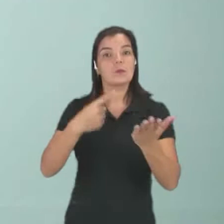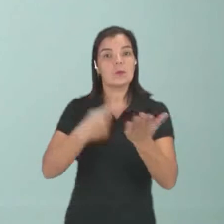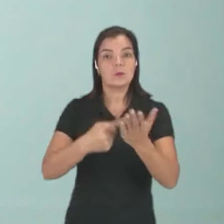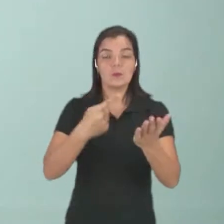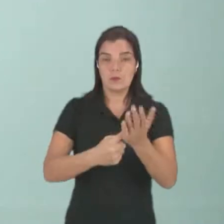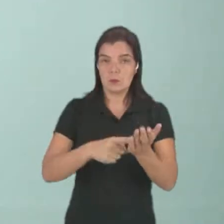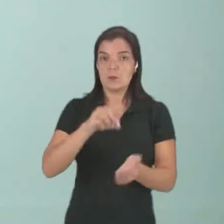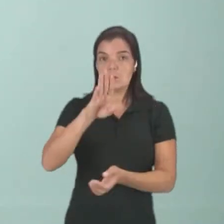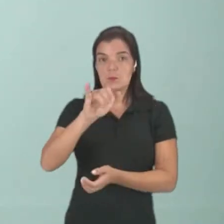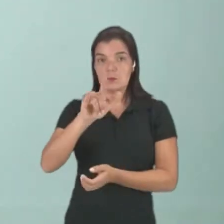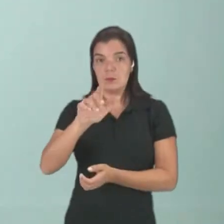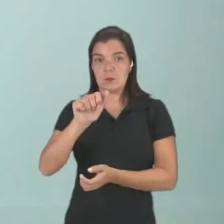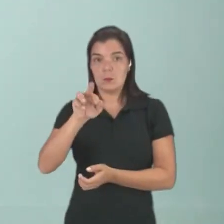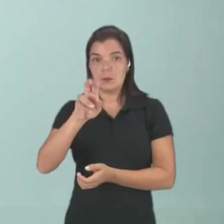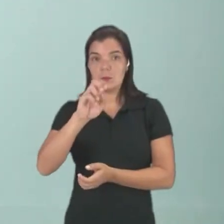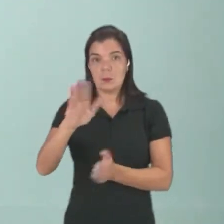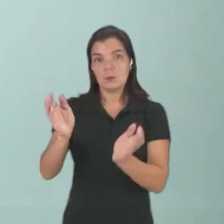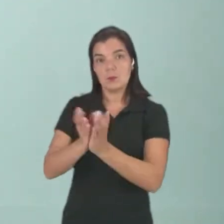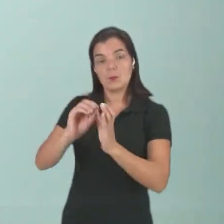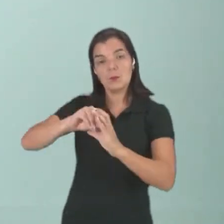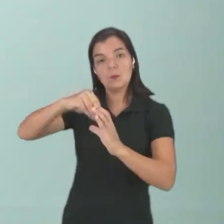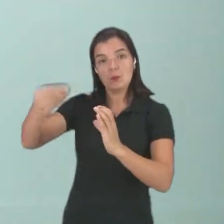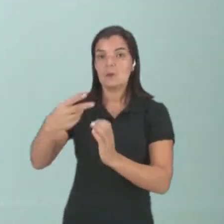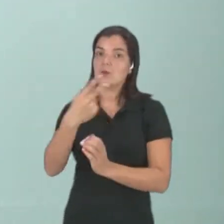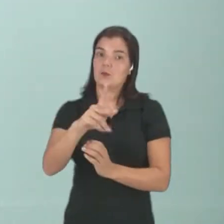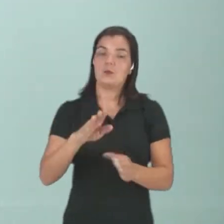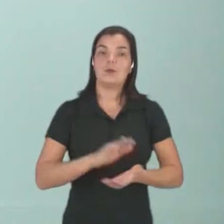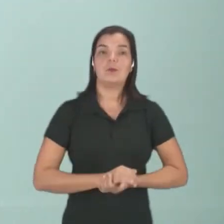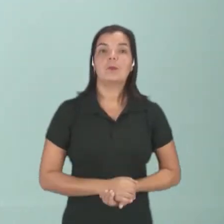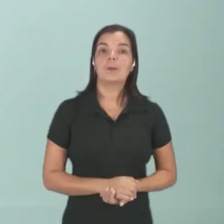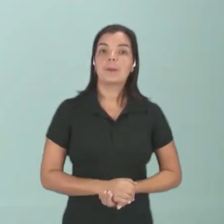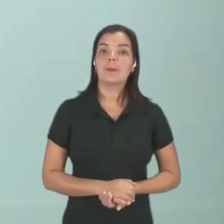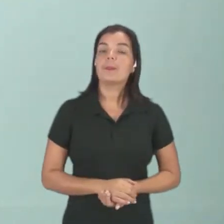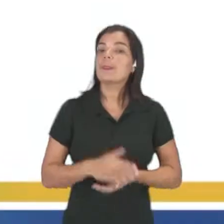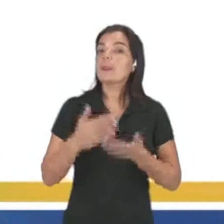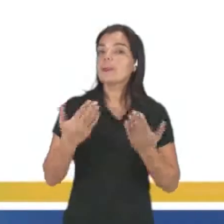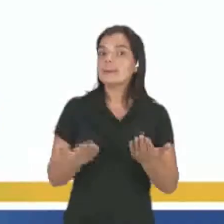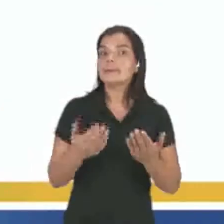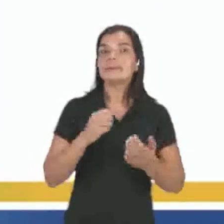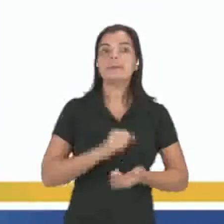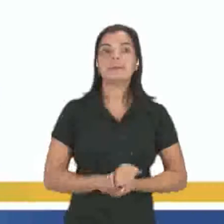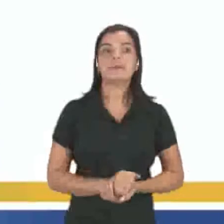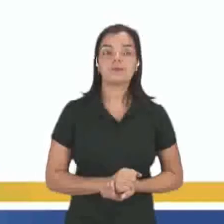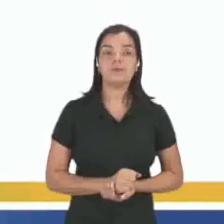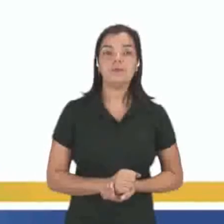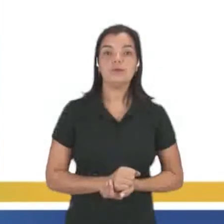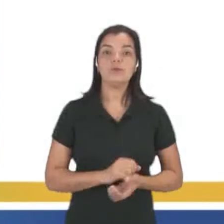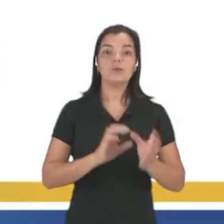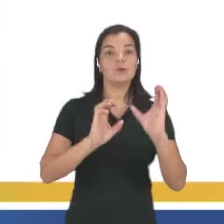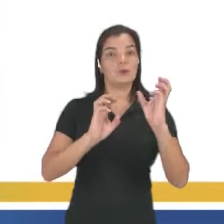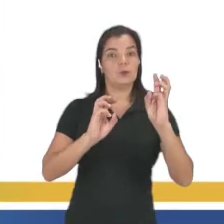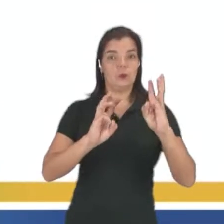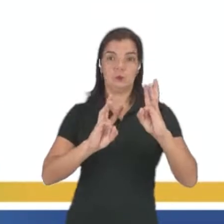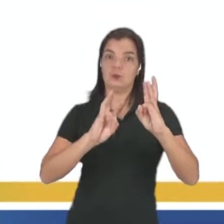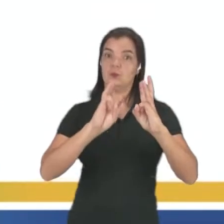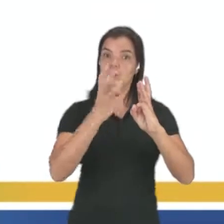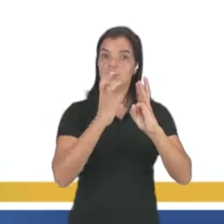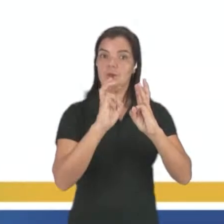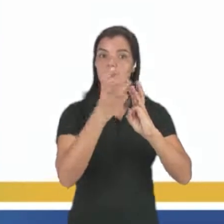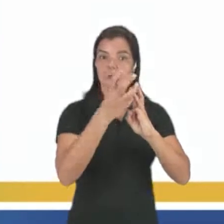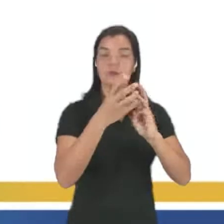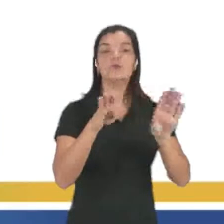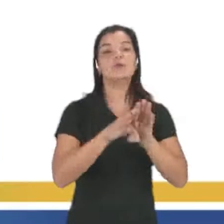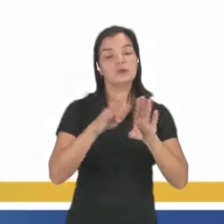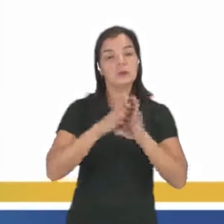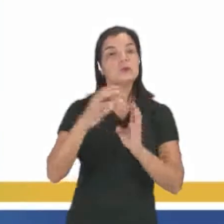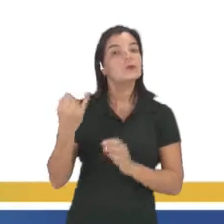multilaterais com outros blocos econômicos fora do seu. E aí, em relação ao Mercosul, que é um desses blocos que